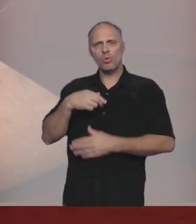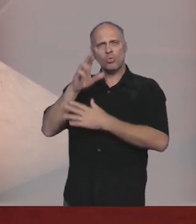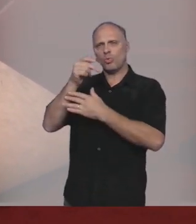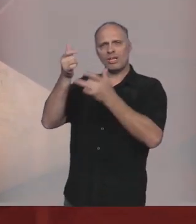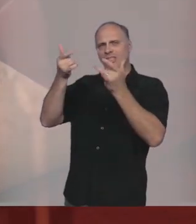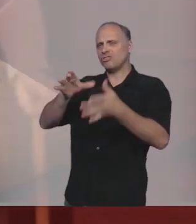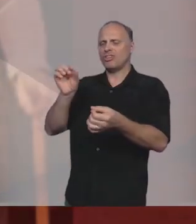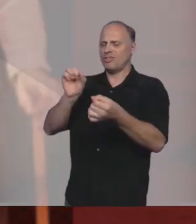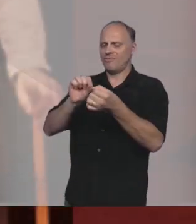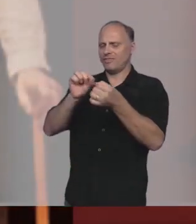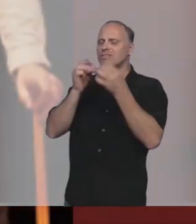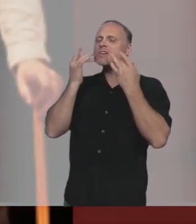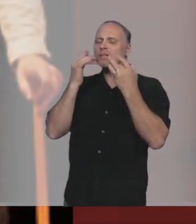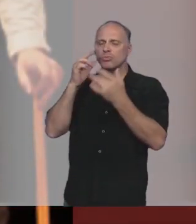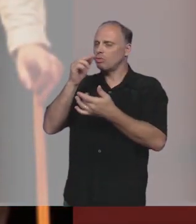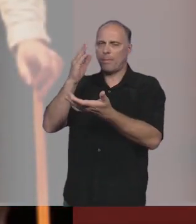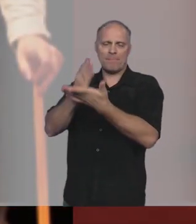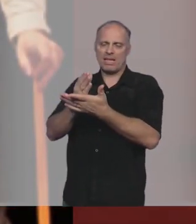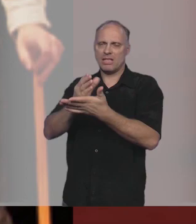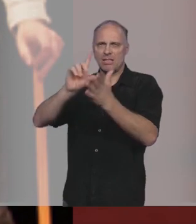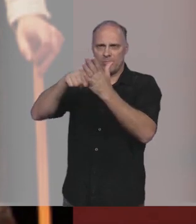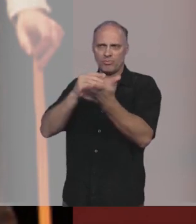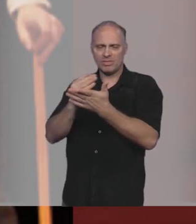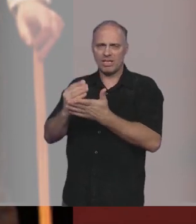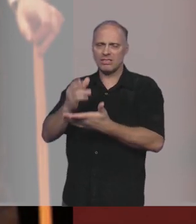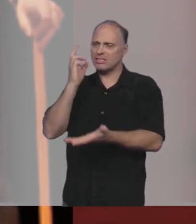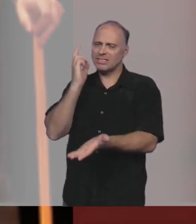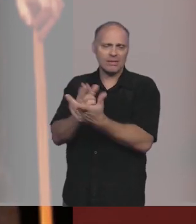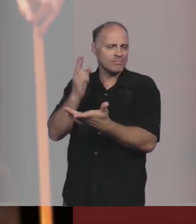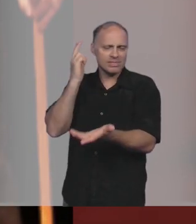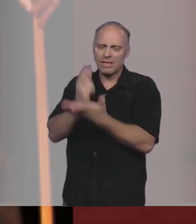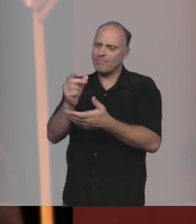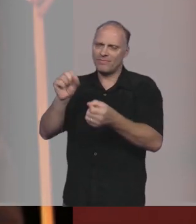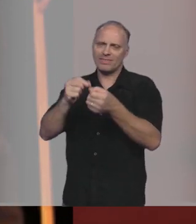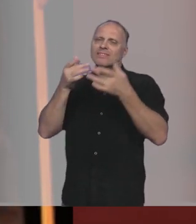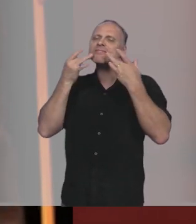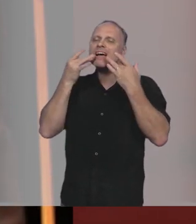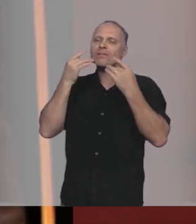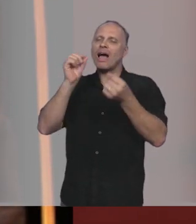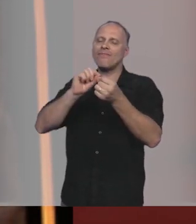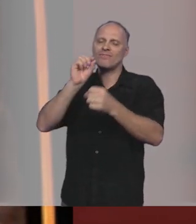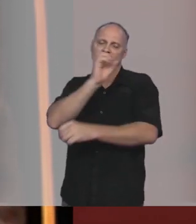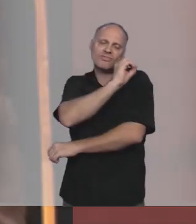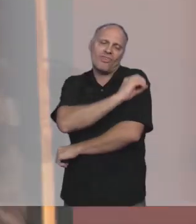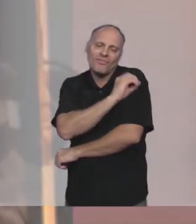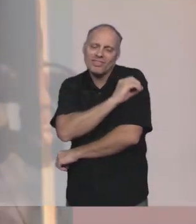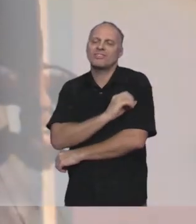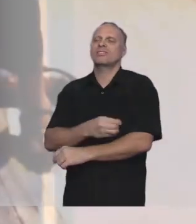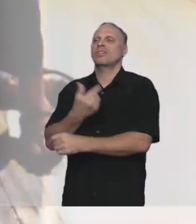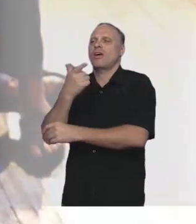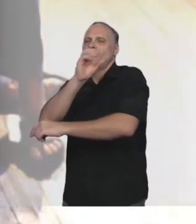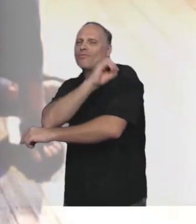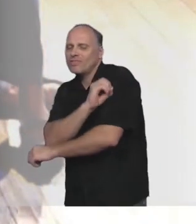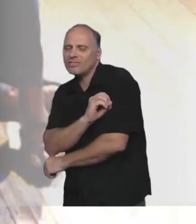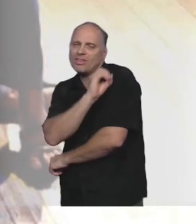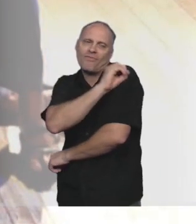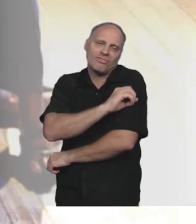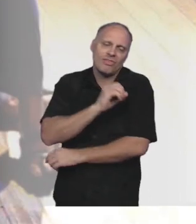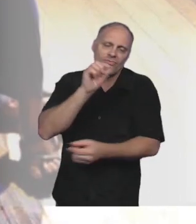Eu nunca deixei de fazer teatro, né, nunca deixei de... Aí eu fiz uma oficina aqui, outra oficina ali.